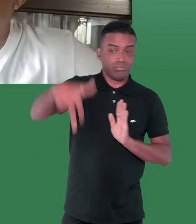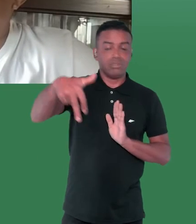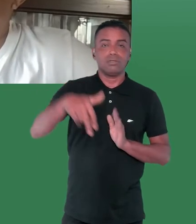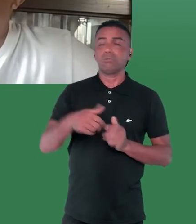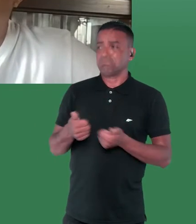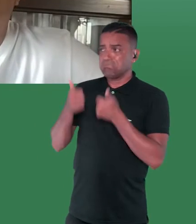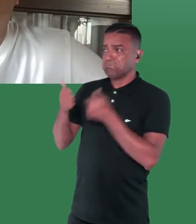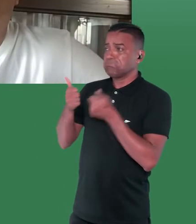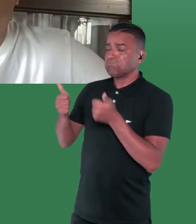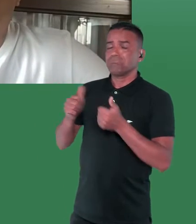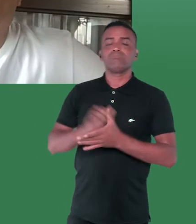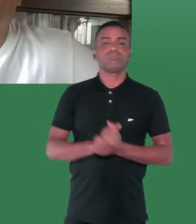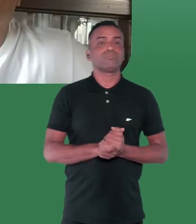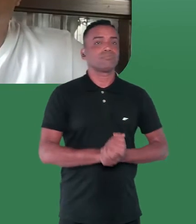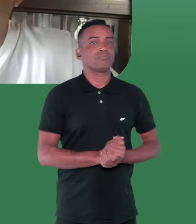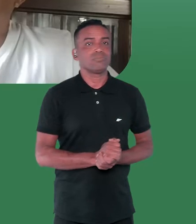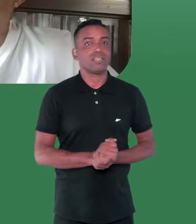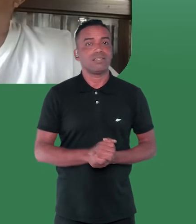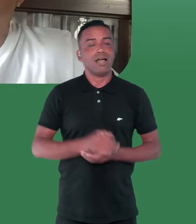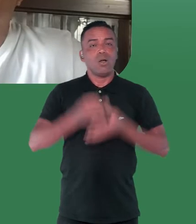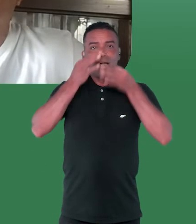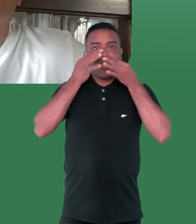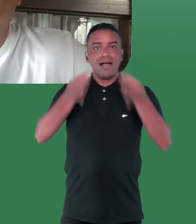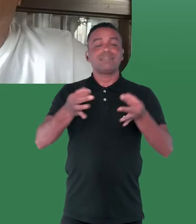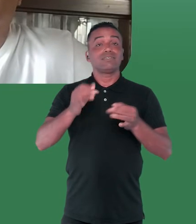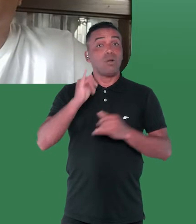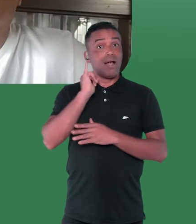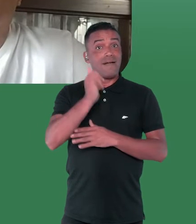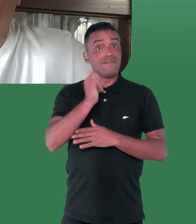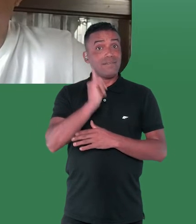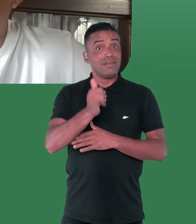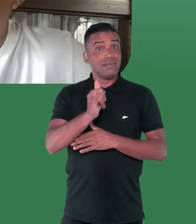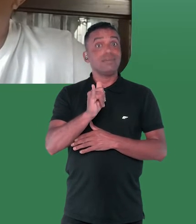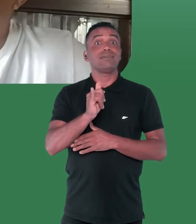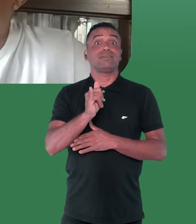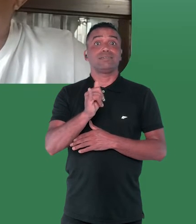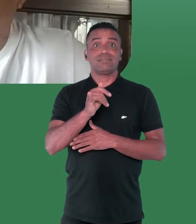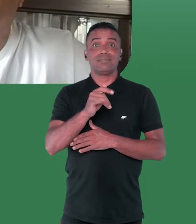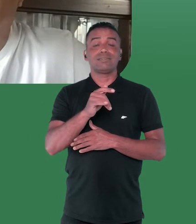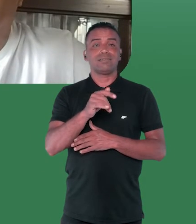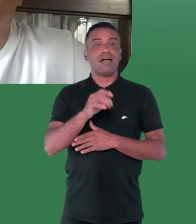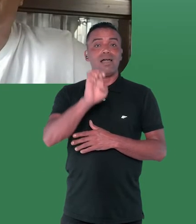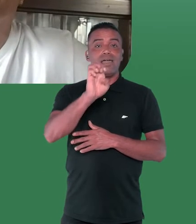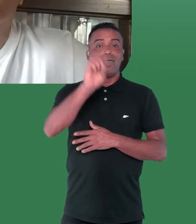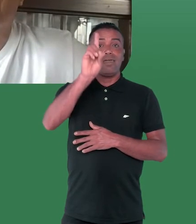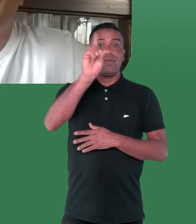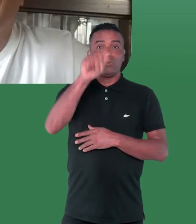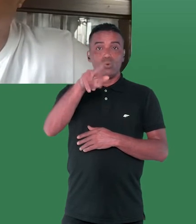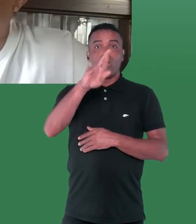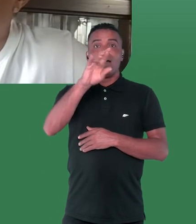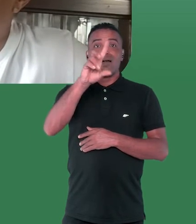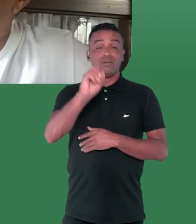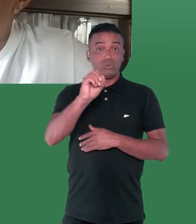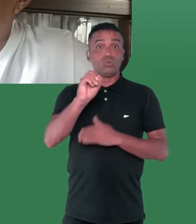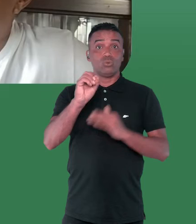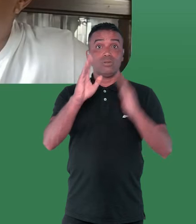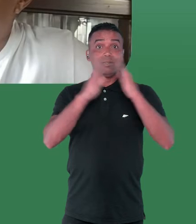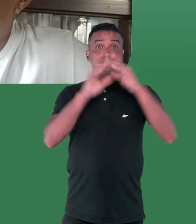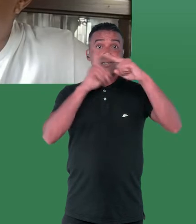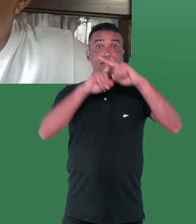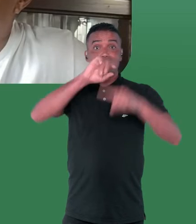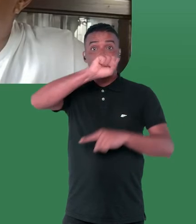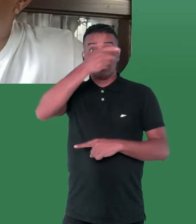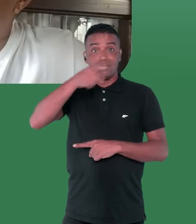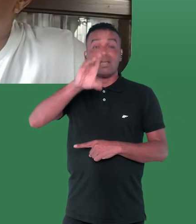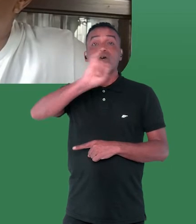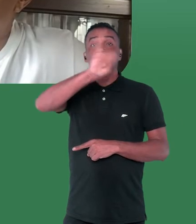tá bom. Atenção, 01, avisa não sei o que Duarte está na igreja, igreja São José.